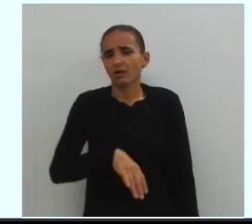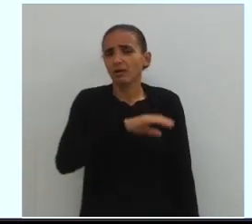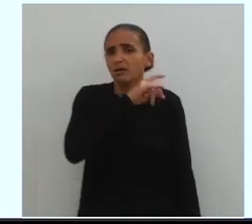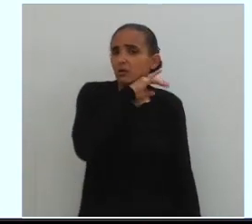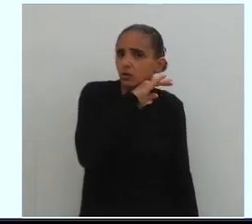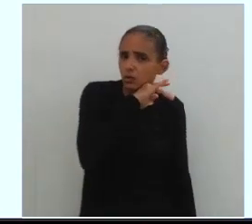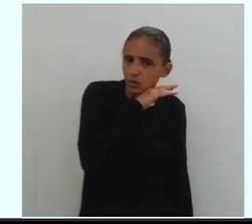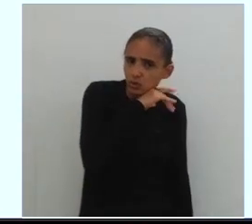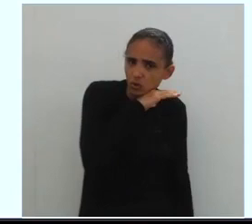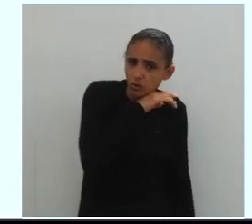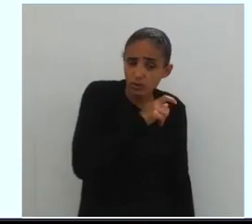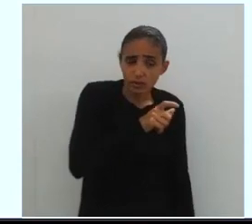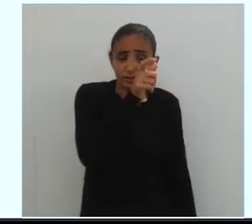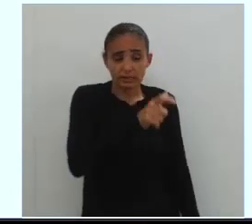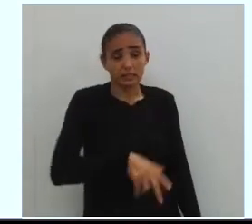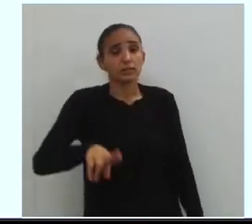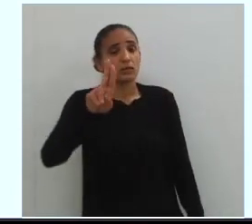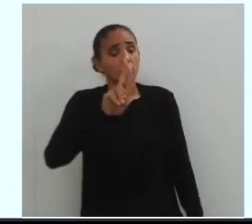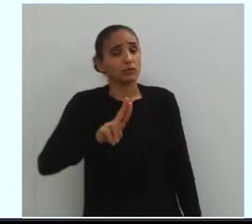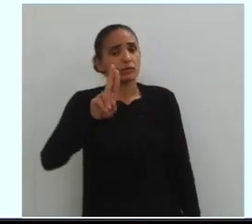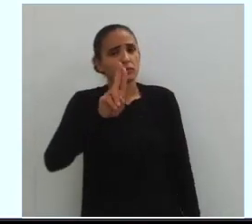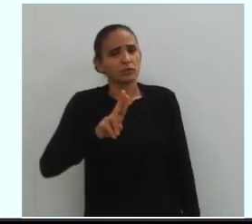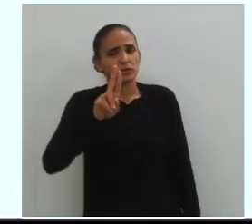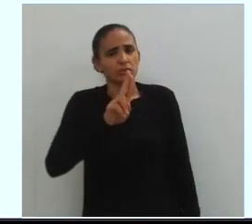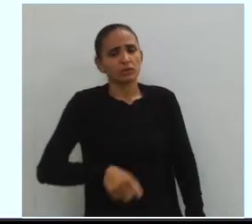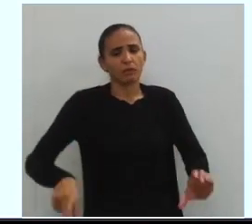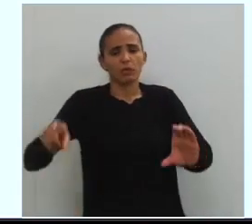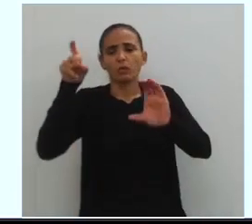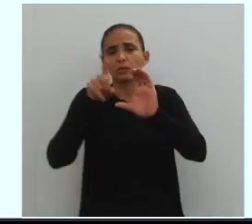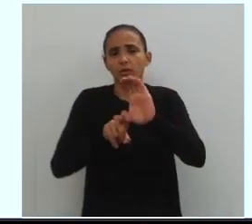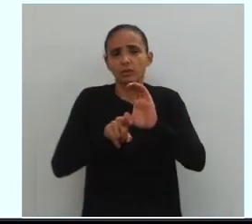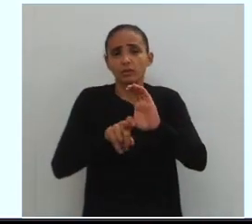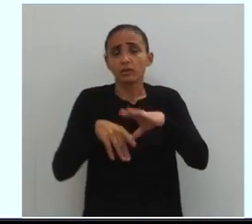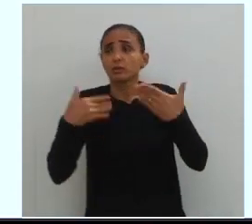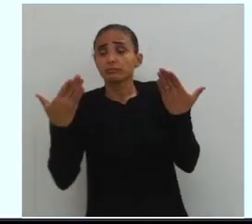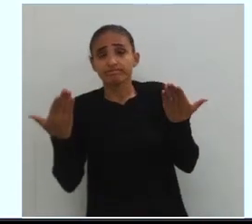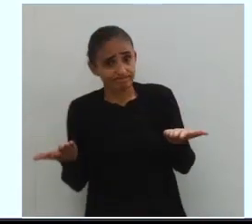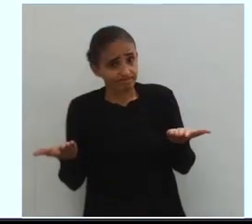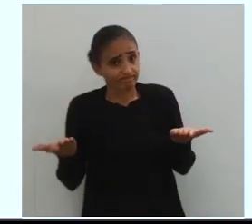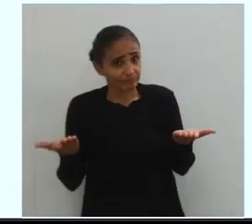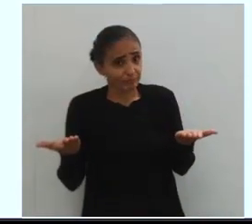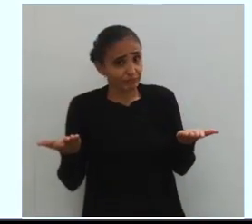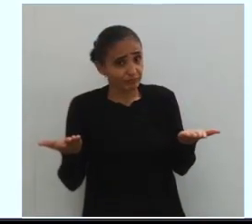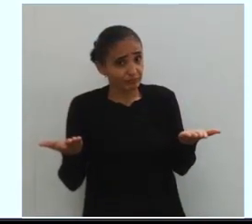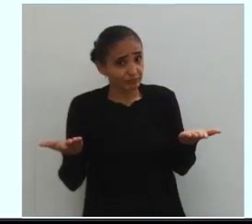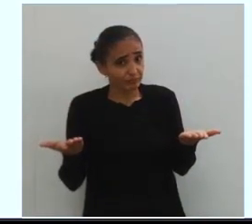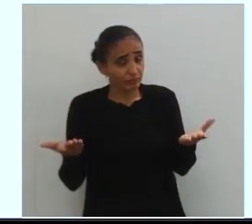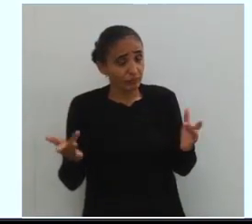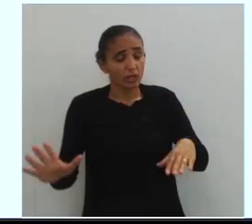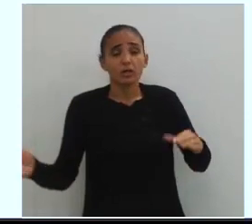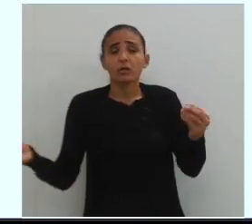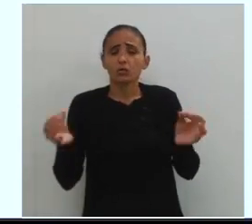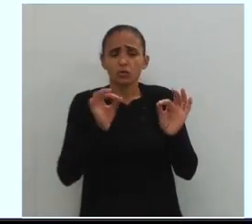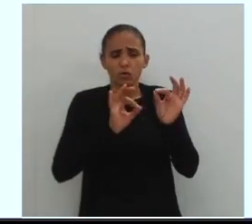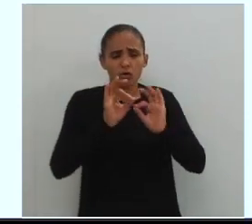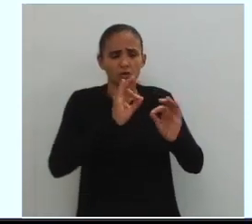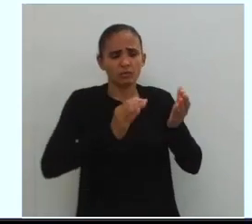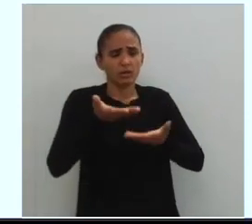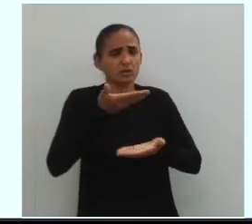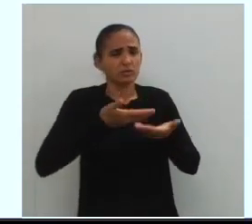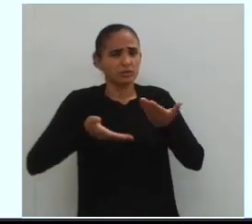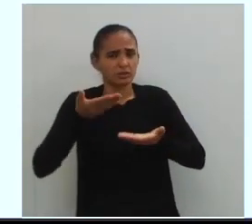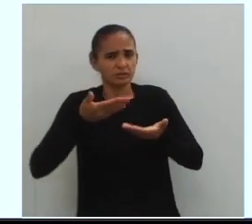desagradáveis quando o usuário ele está em abstinência. Ou seja, nos contatos, né,